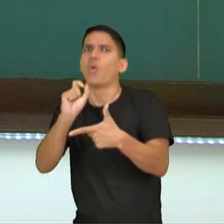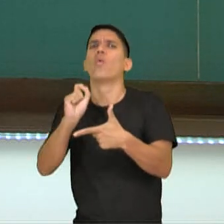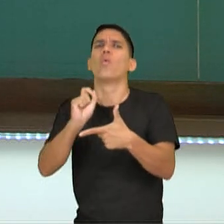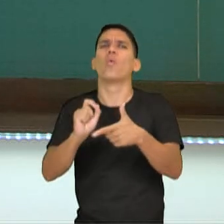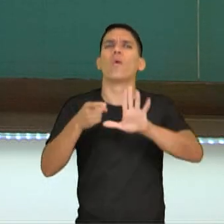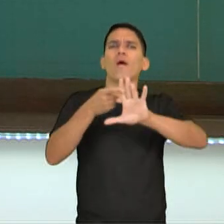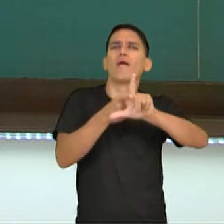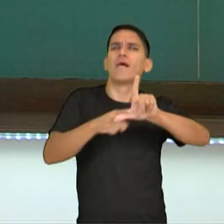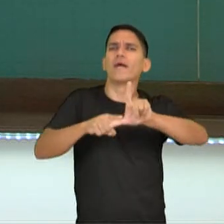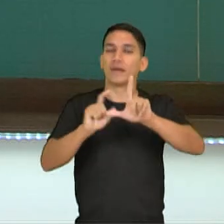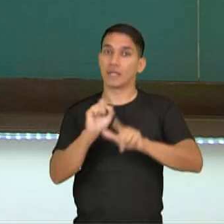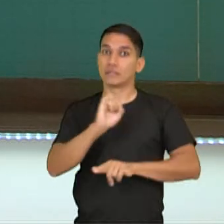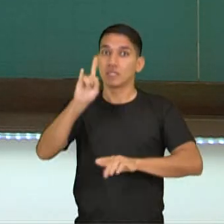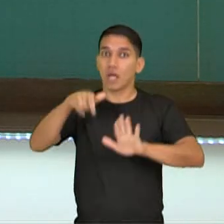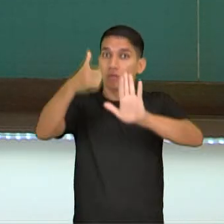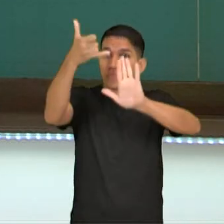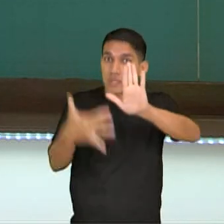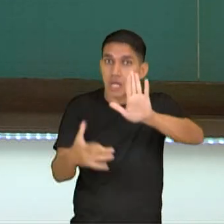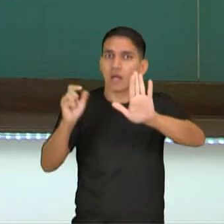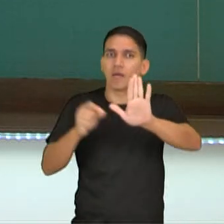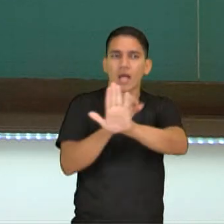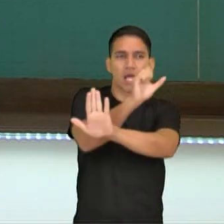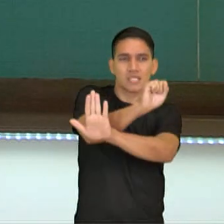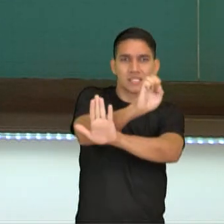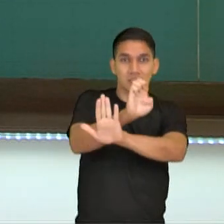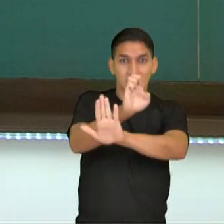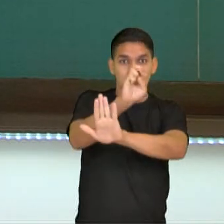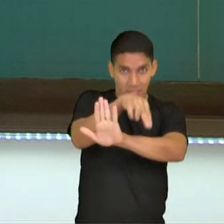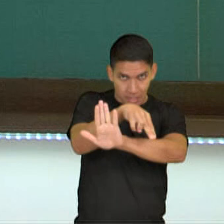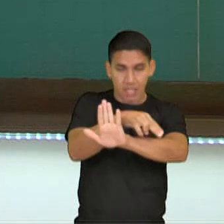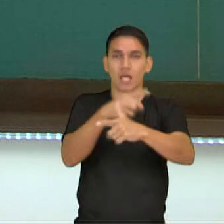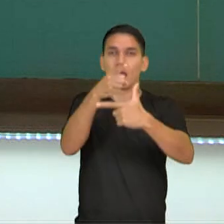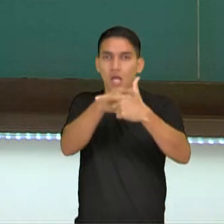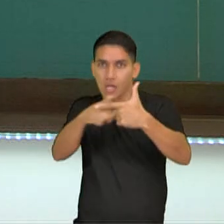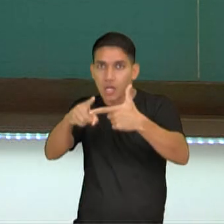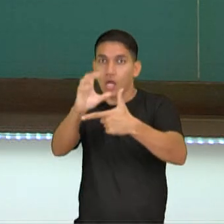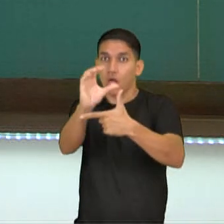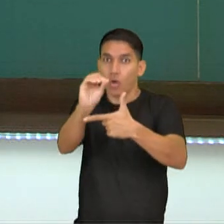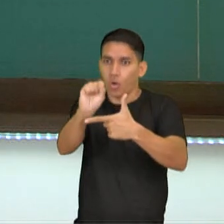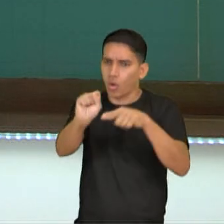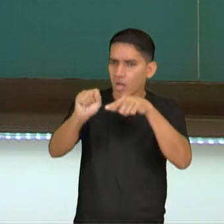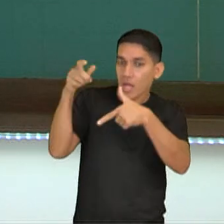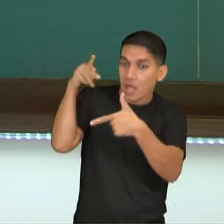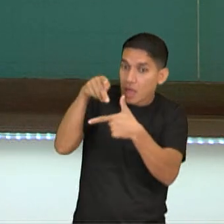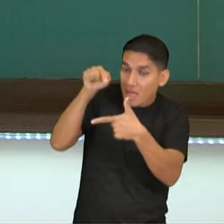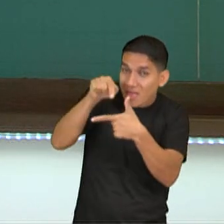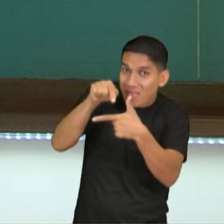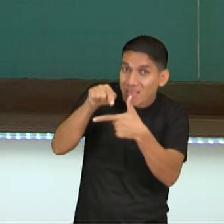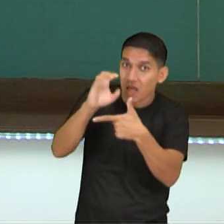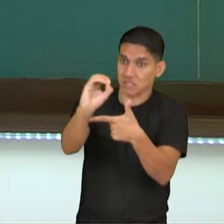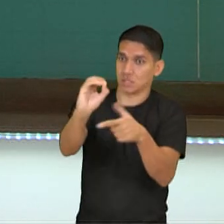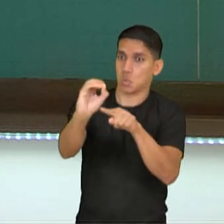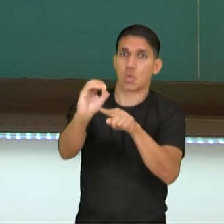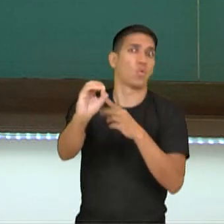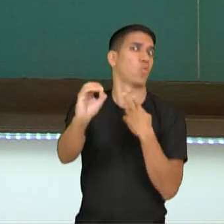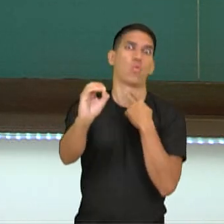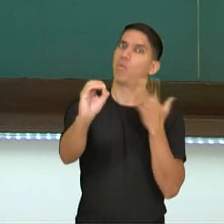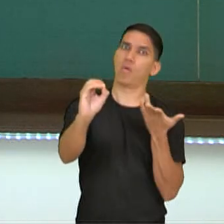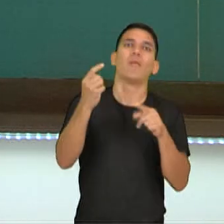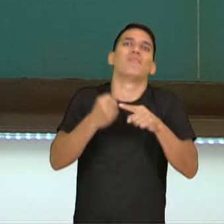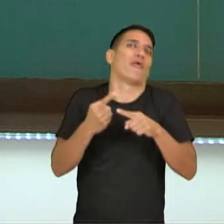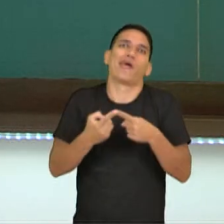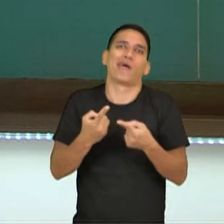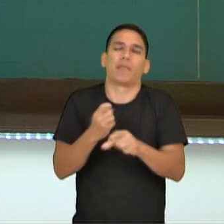estou falando da divisão de seno pelo cosseno, o cosseno não pode ser zero. Por quê? Porque não existe na